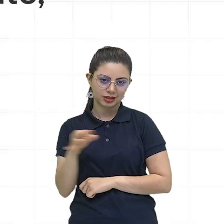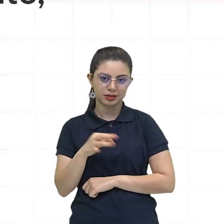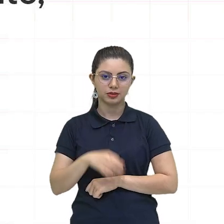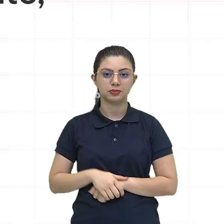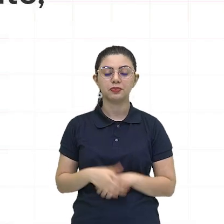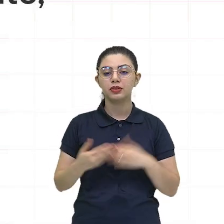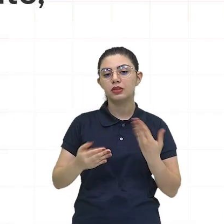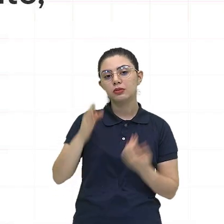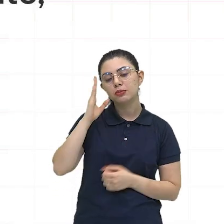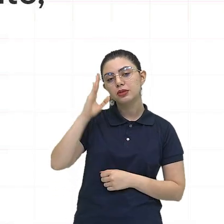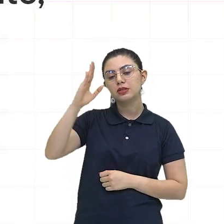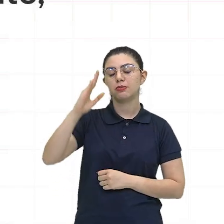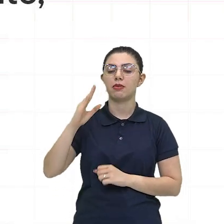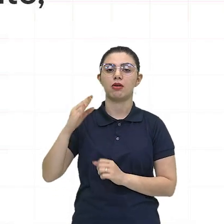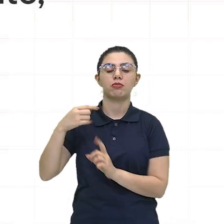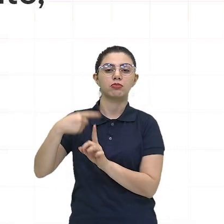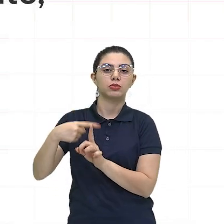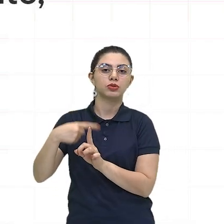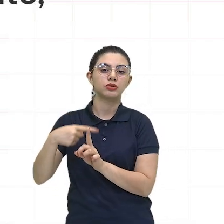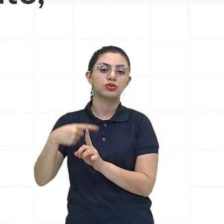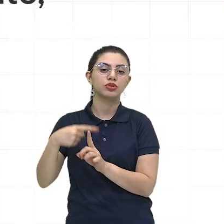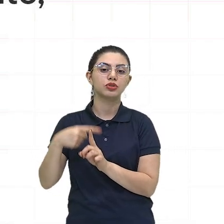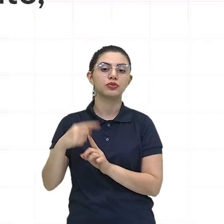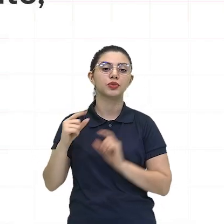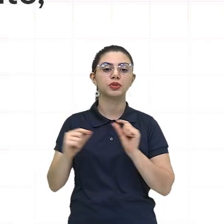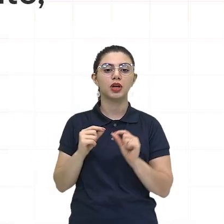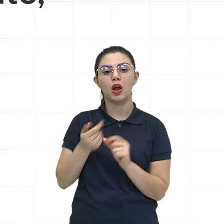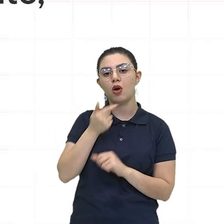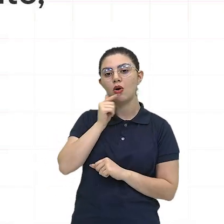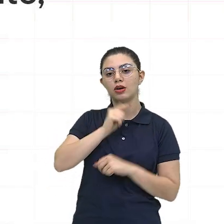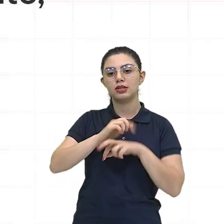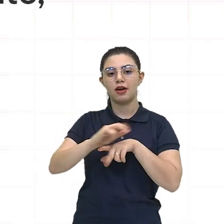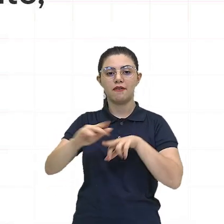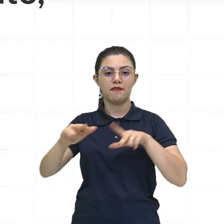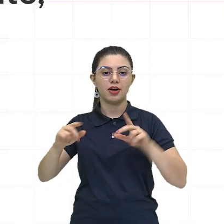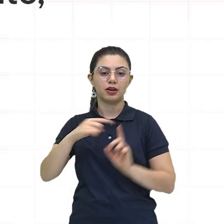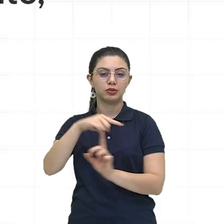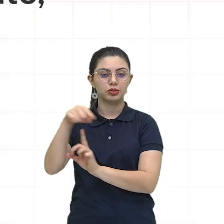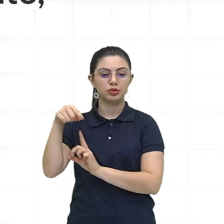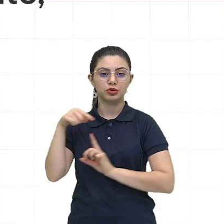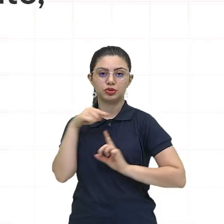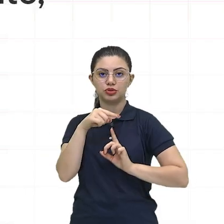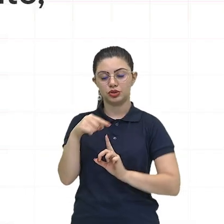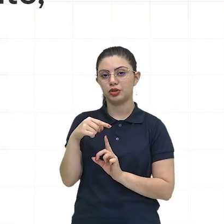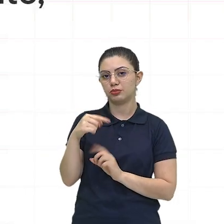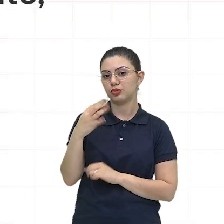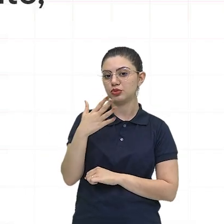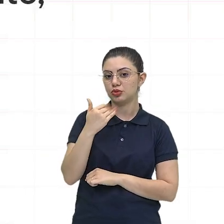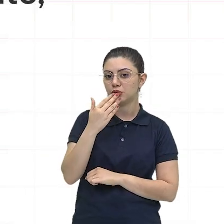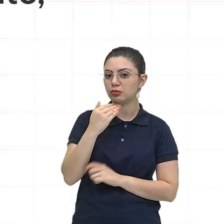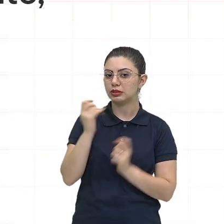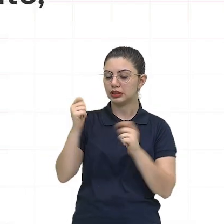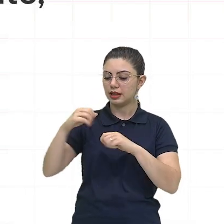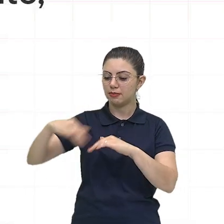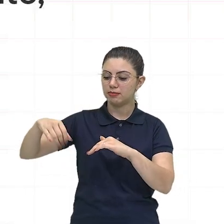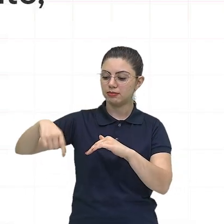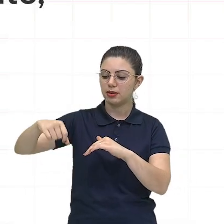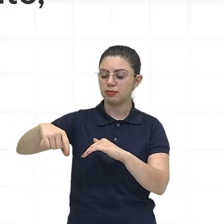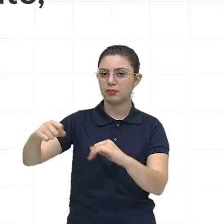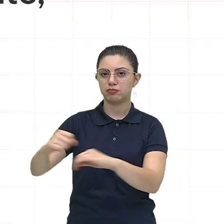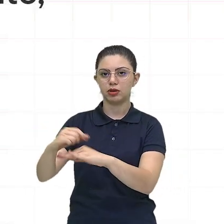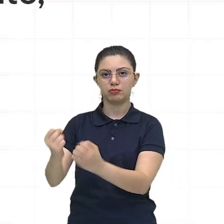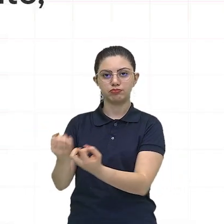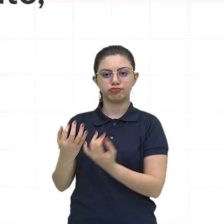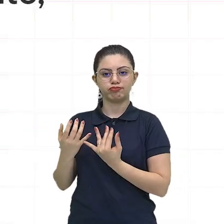Suas principais vantagens são a oferta de maior variedade de produtos alimentícios e